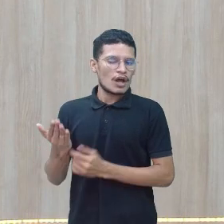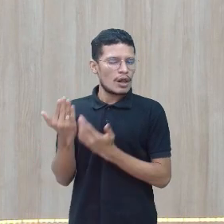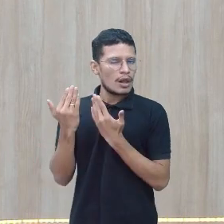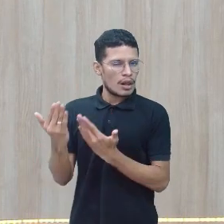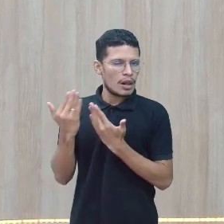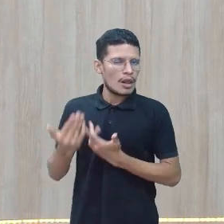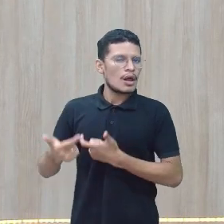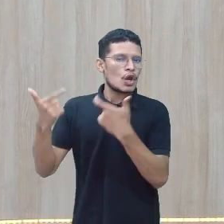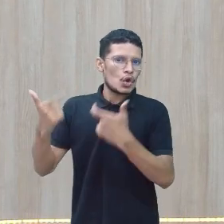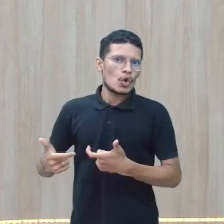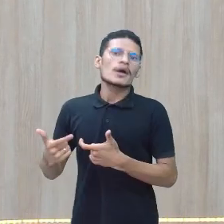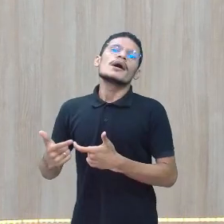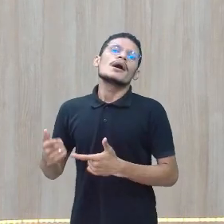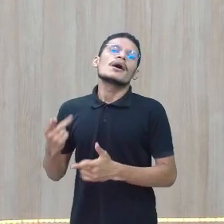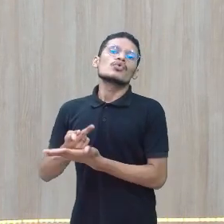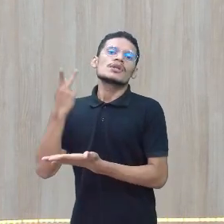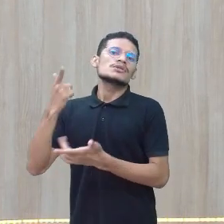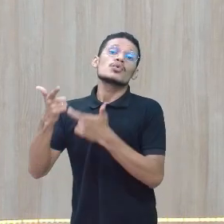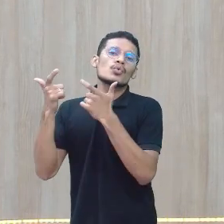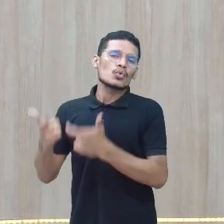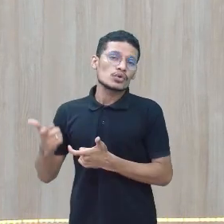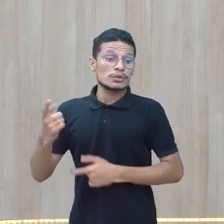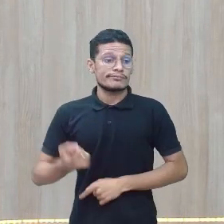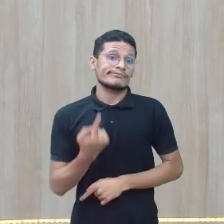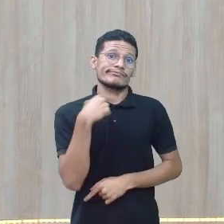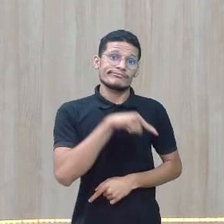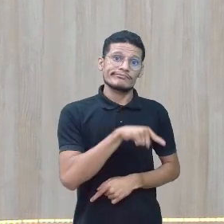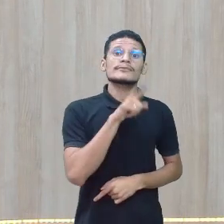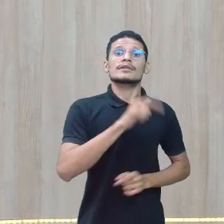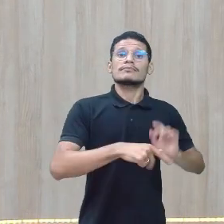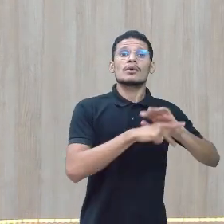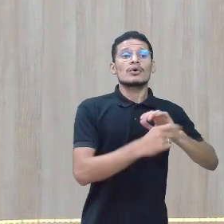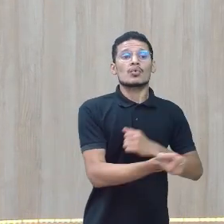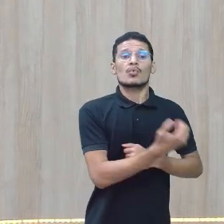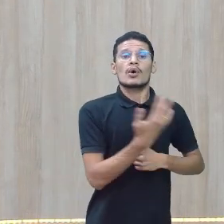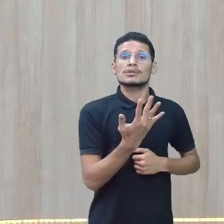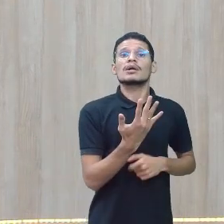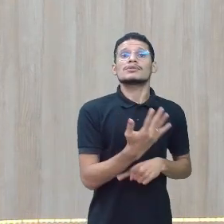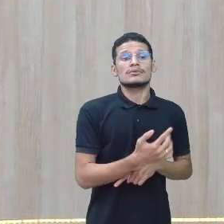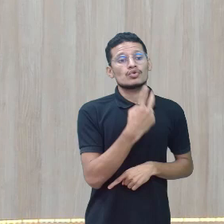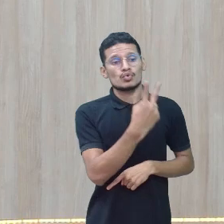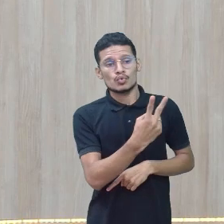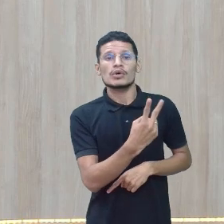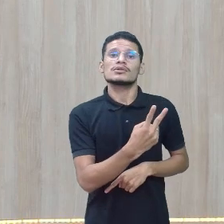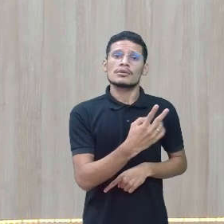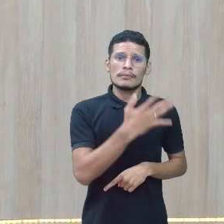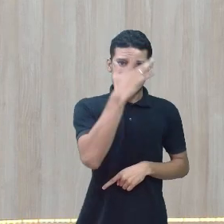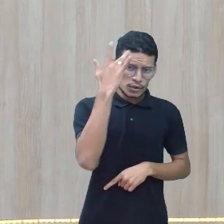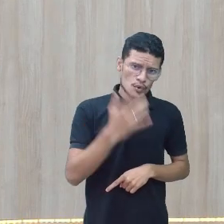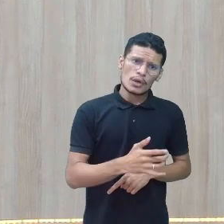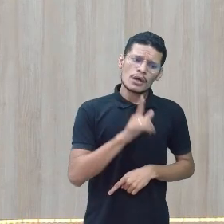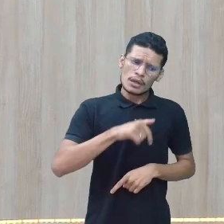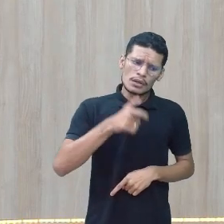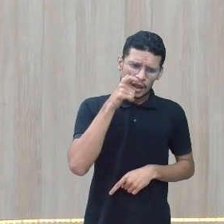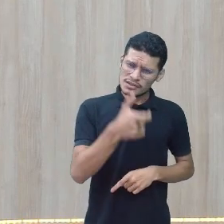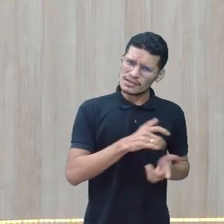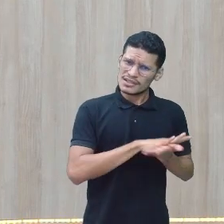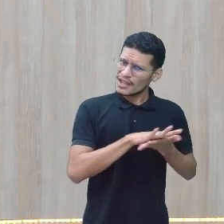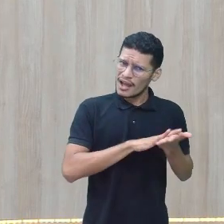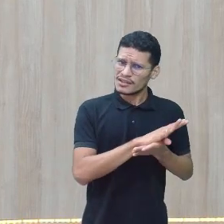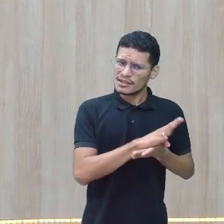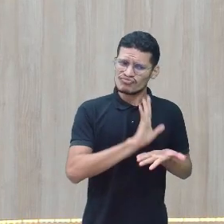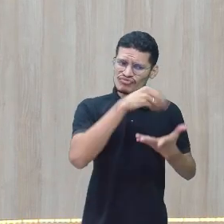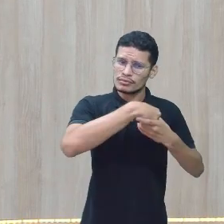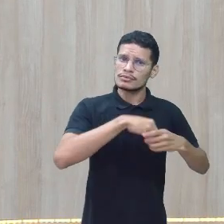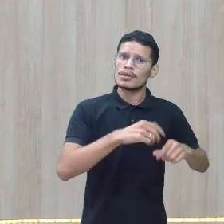local, né, onde isso aconteceu. E a segunda situação foi diante da quantidade. 2 era uma quantidade que não era interessante para os